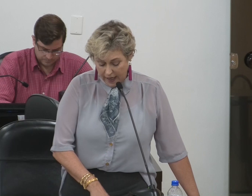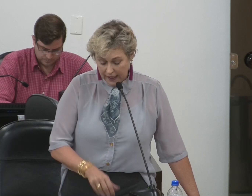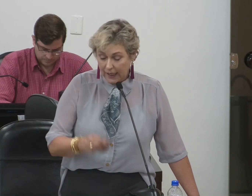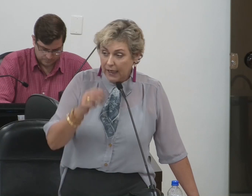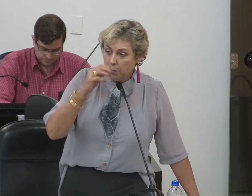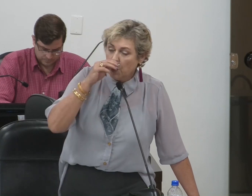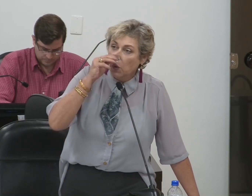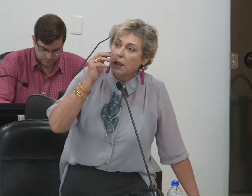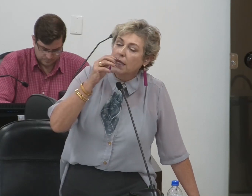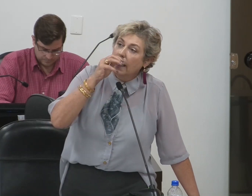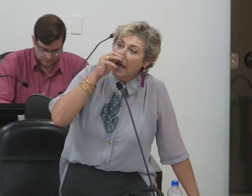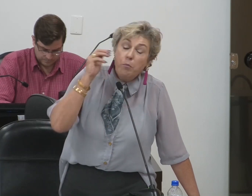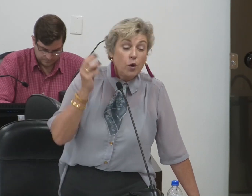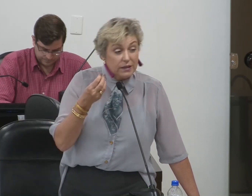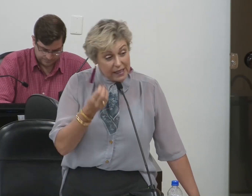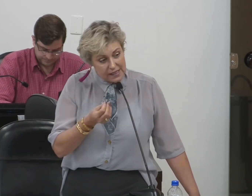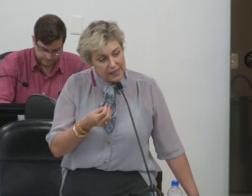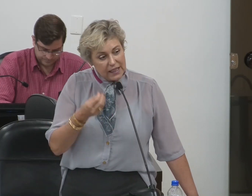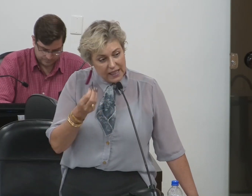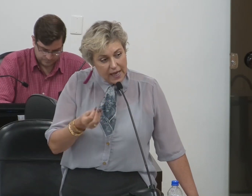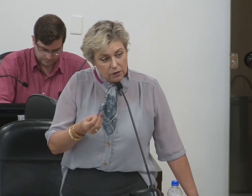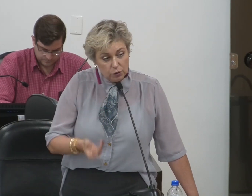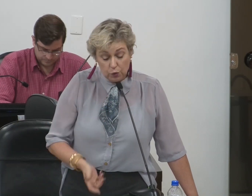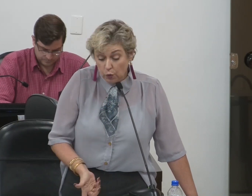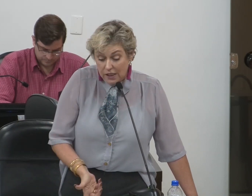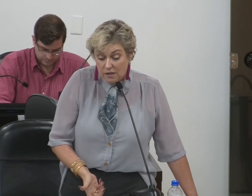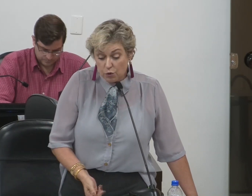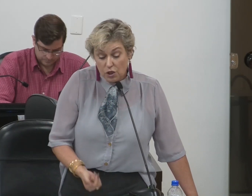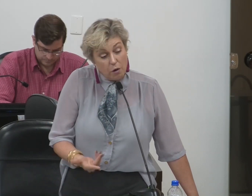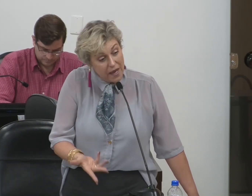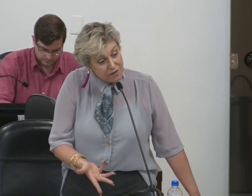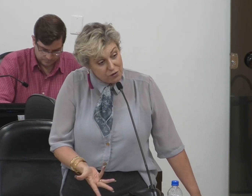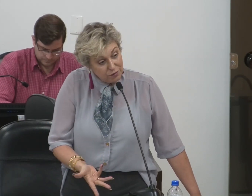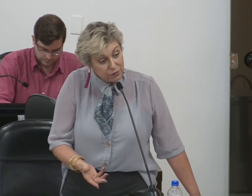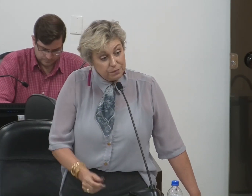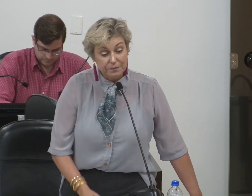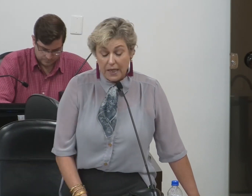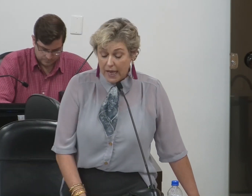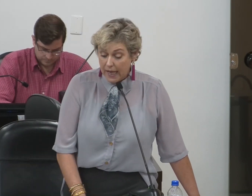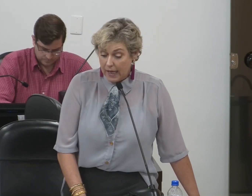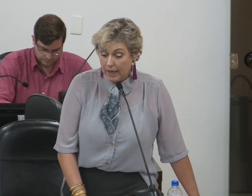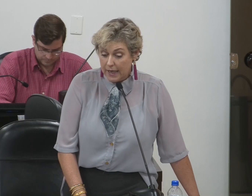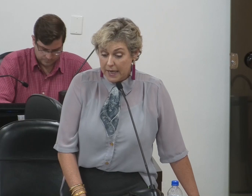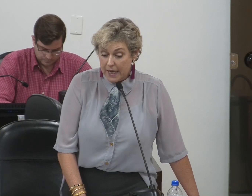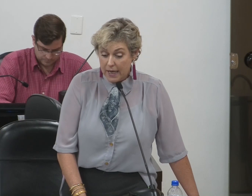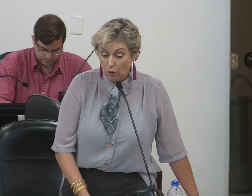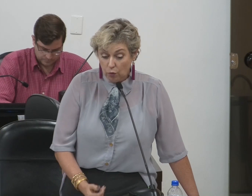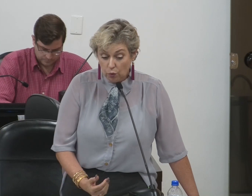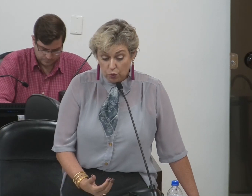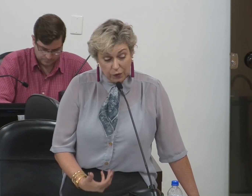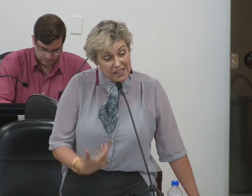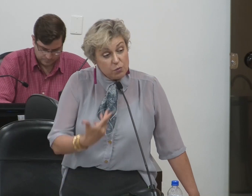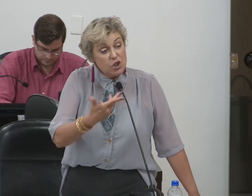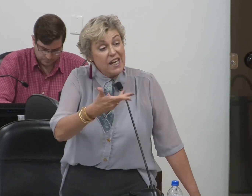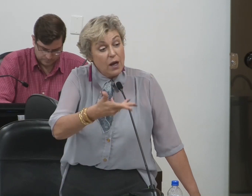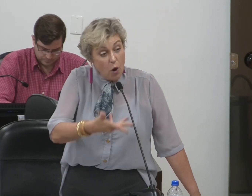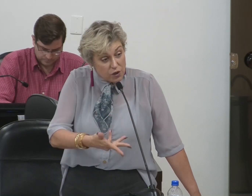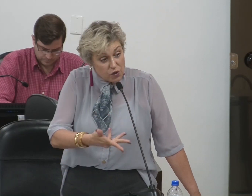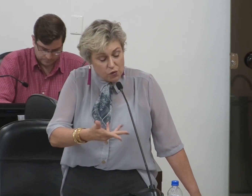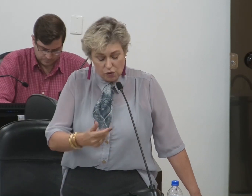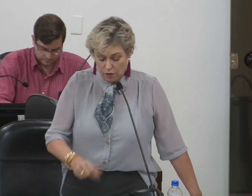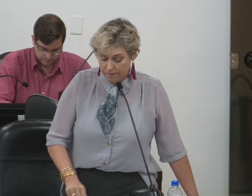vereador Wagner, lembro a importância que é o turismo de comércio, o turismo